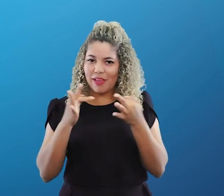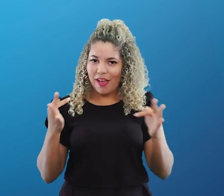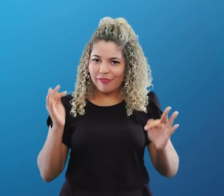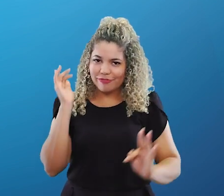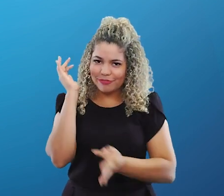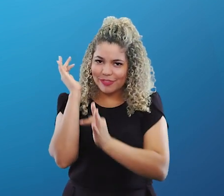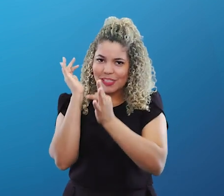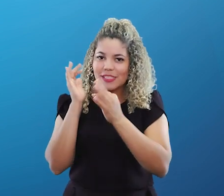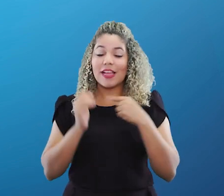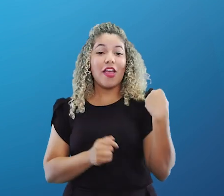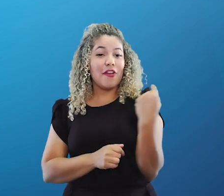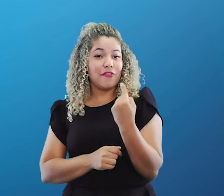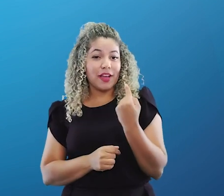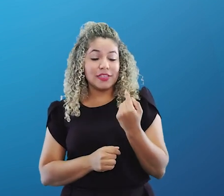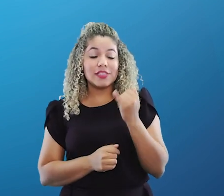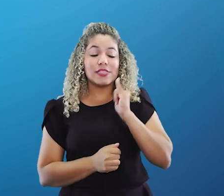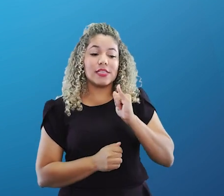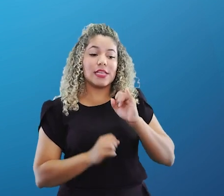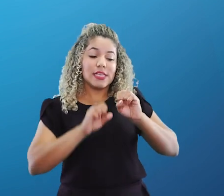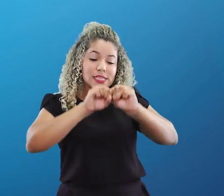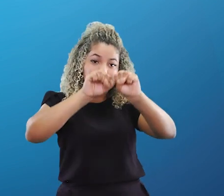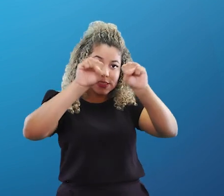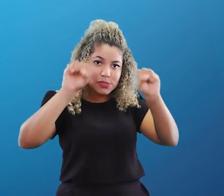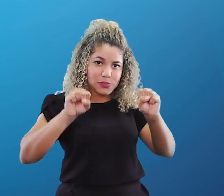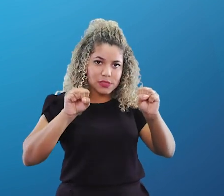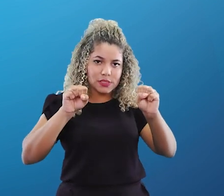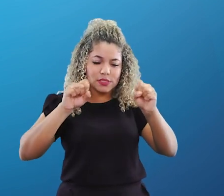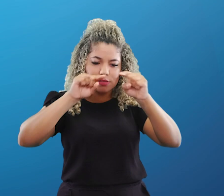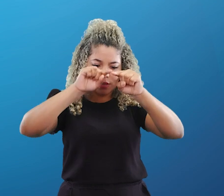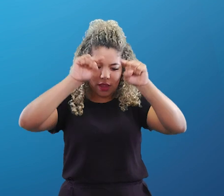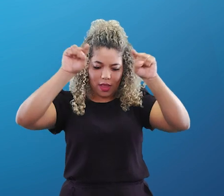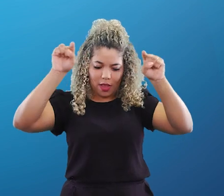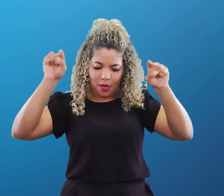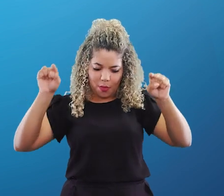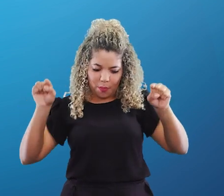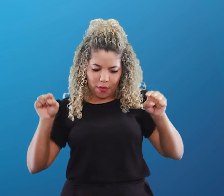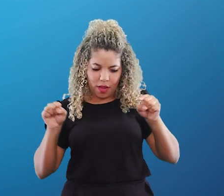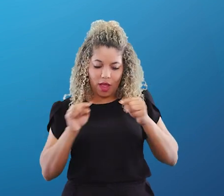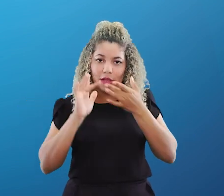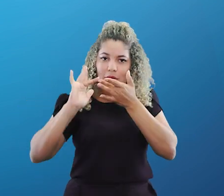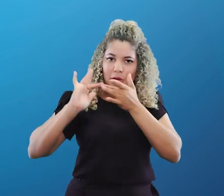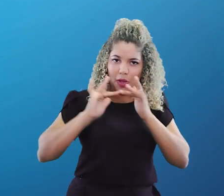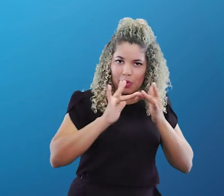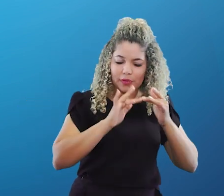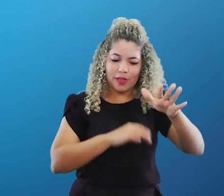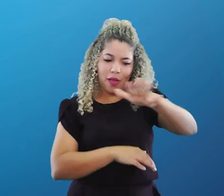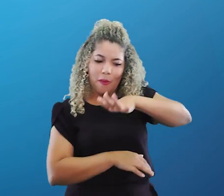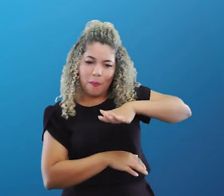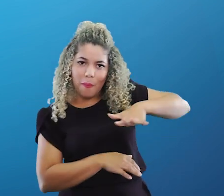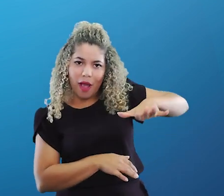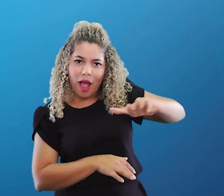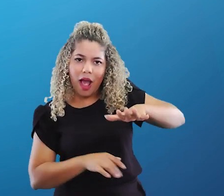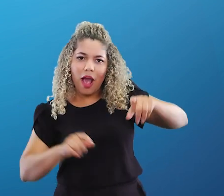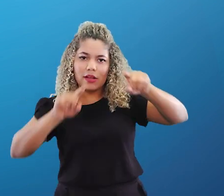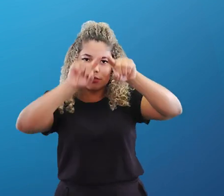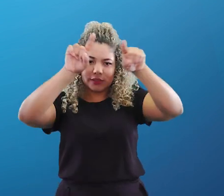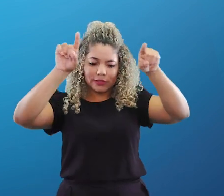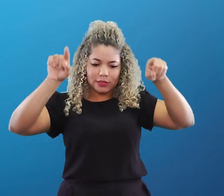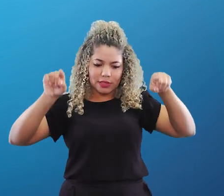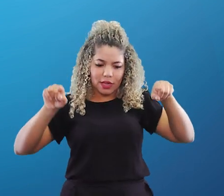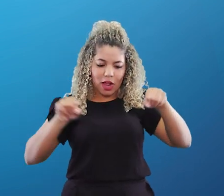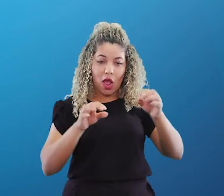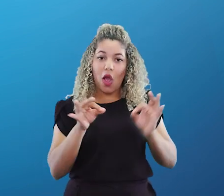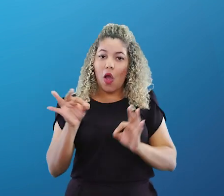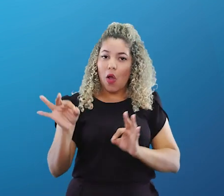física e ele vai nos dizer que se um sistema é fechado, ou seja, se existe ali algum determinado ambiente fechado e